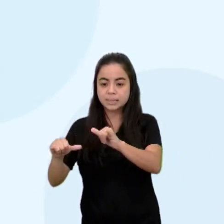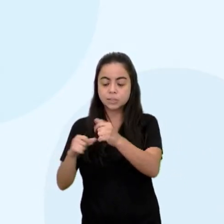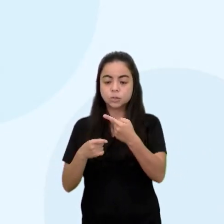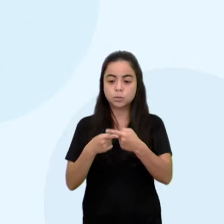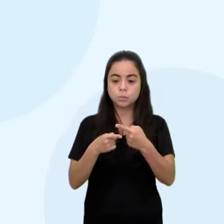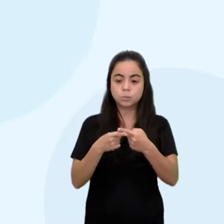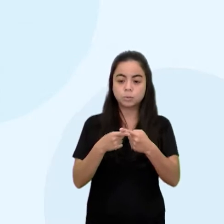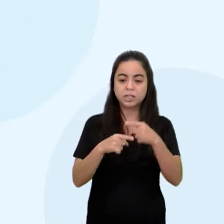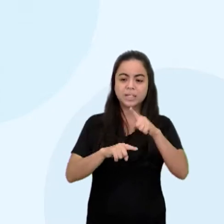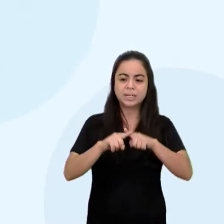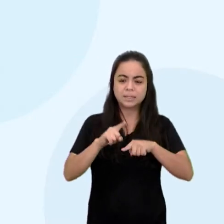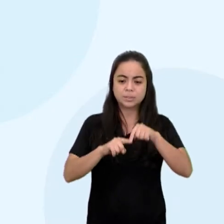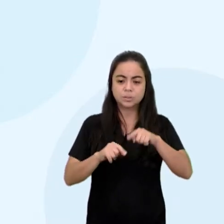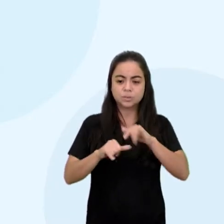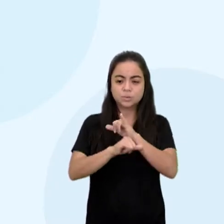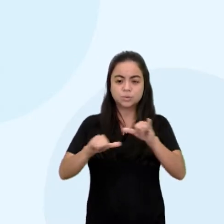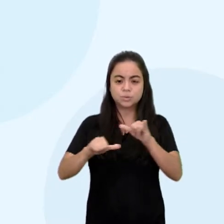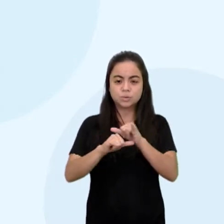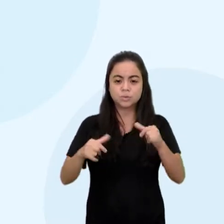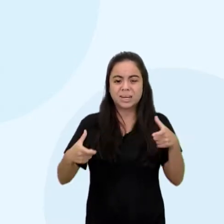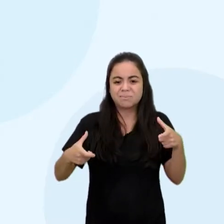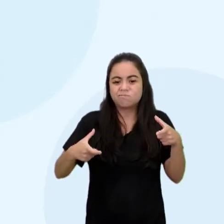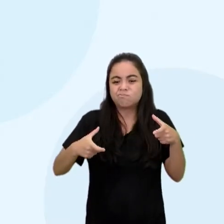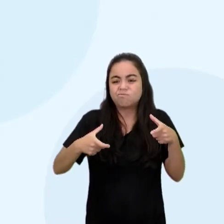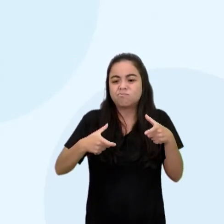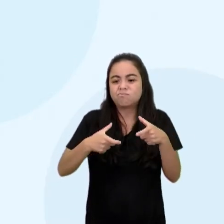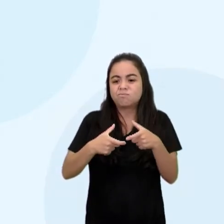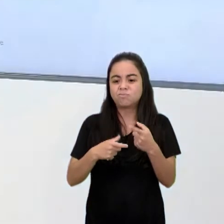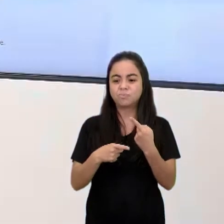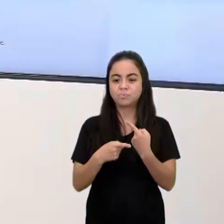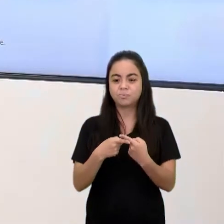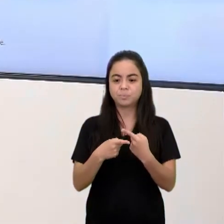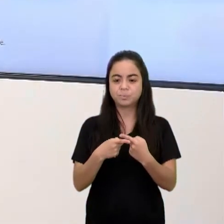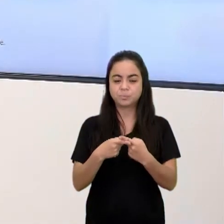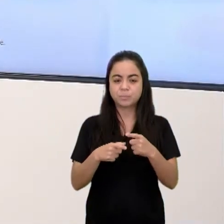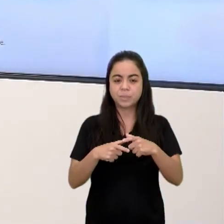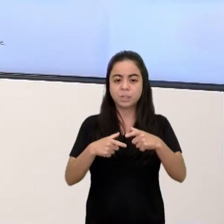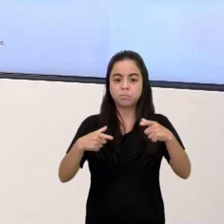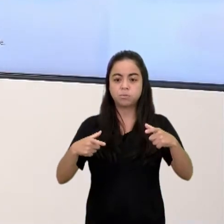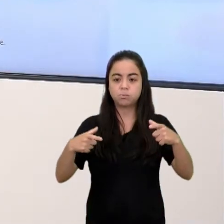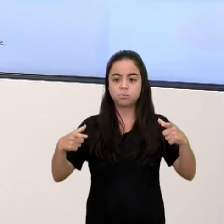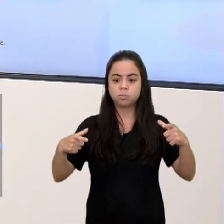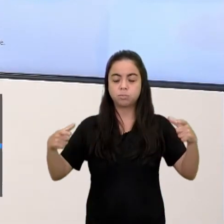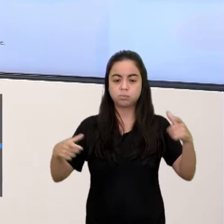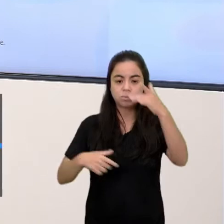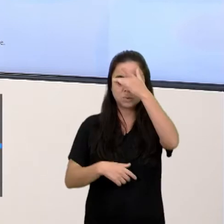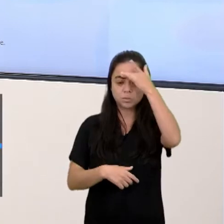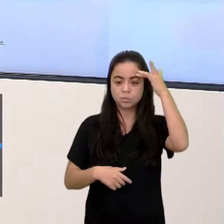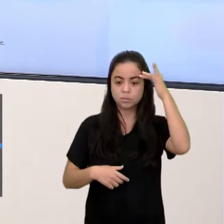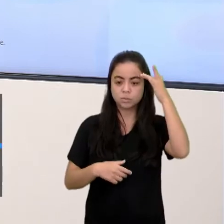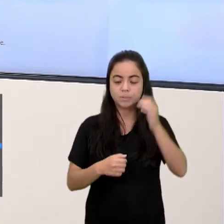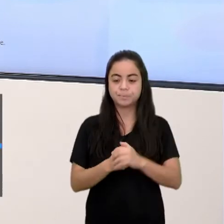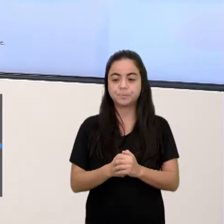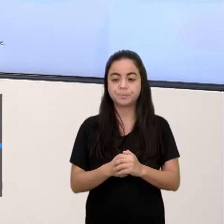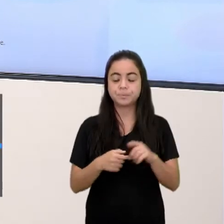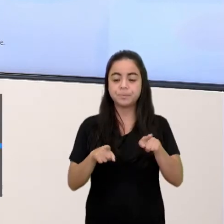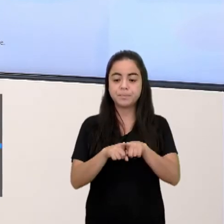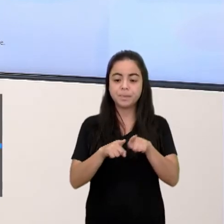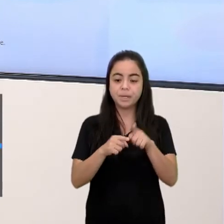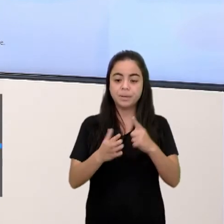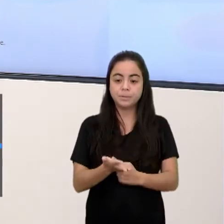de eletricidade, eles estão ficando escassos por causa do aumento da população, né? O aumento de produção de